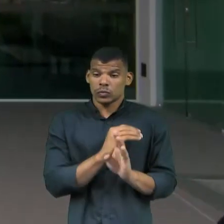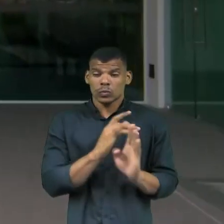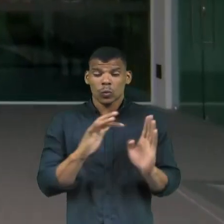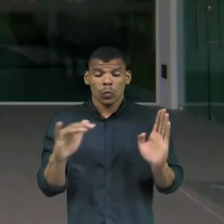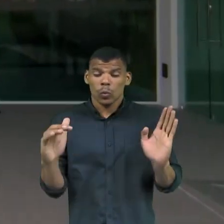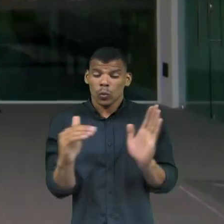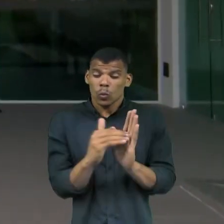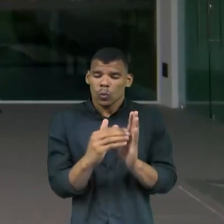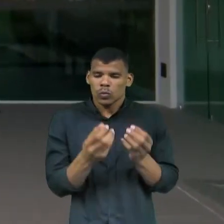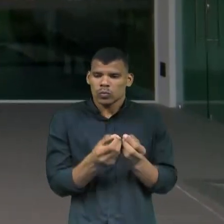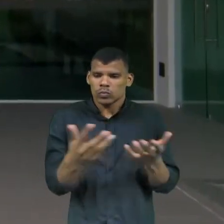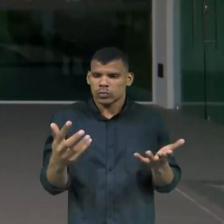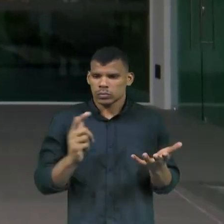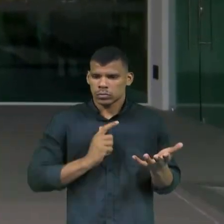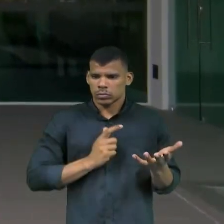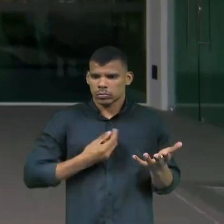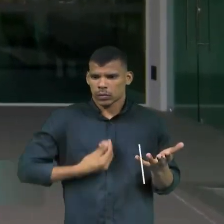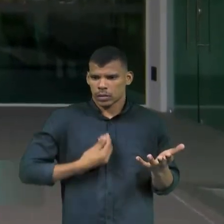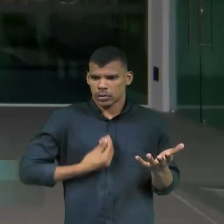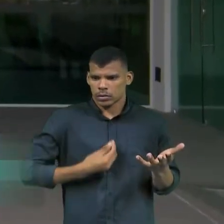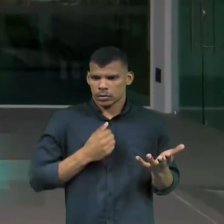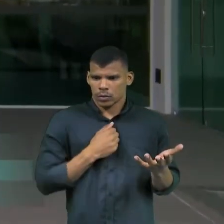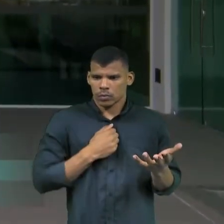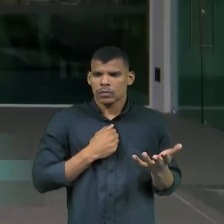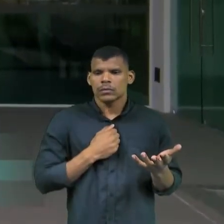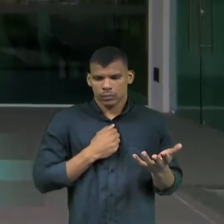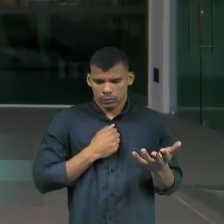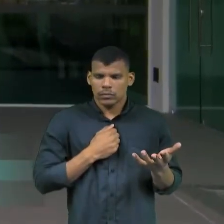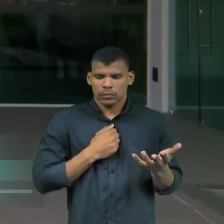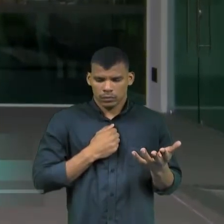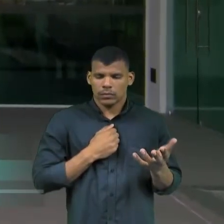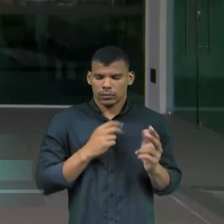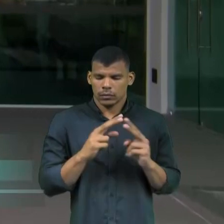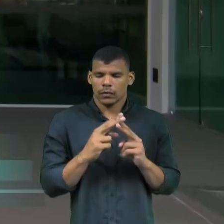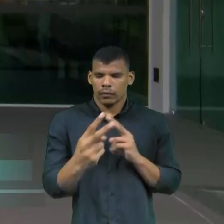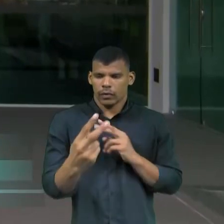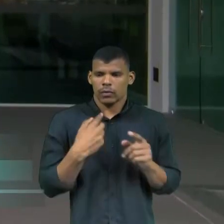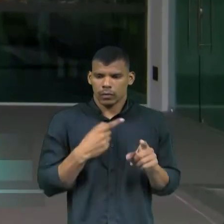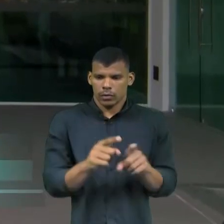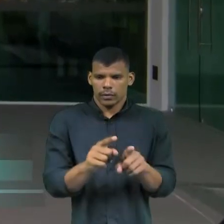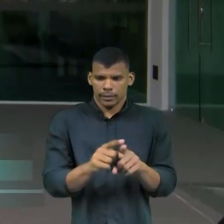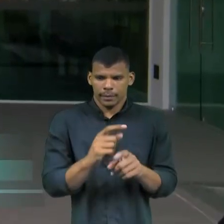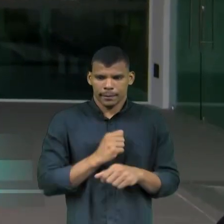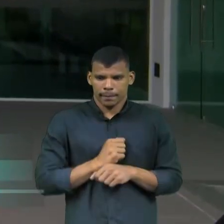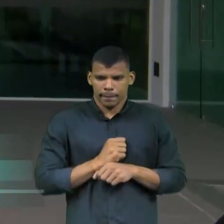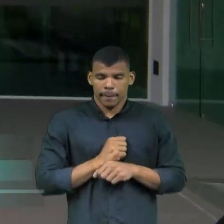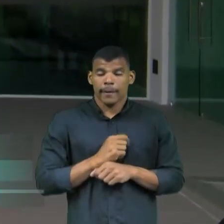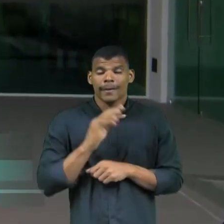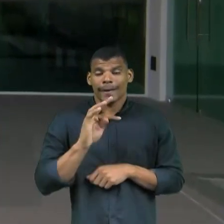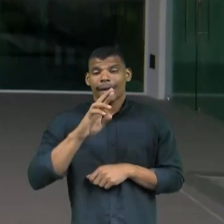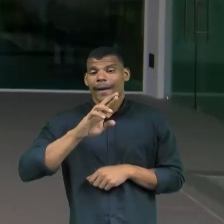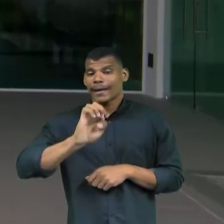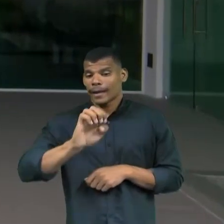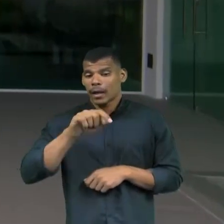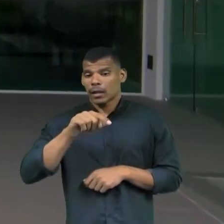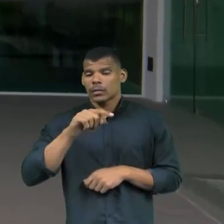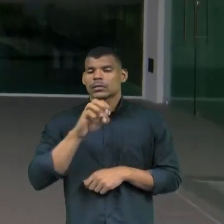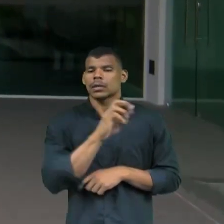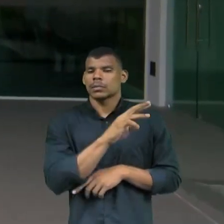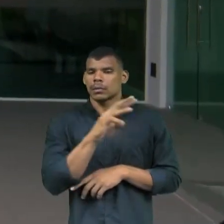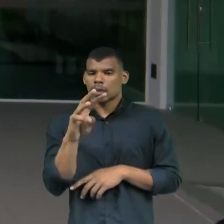são oferecidos de maneira presencial, estão disponíveis também de maneira remota. O site é o site do TRE Ceará na internet, que é